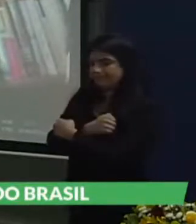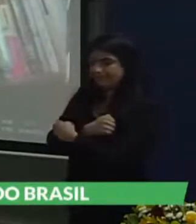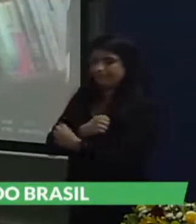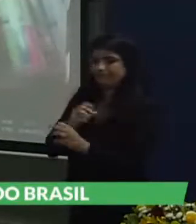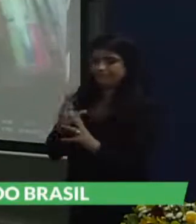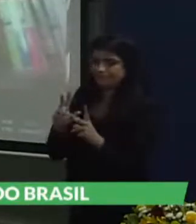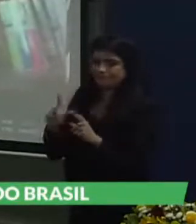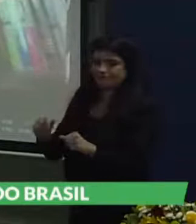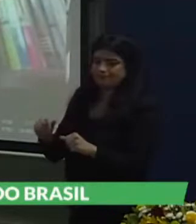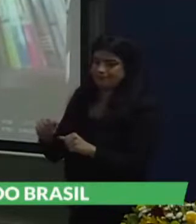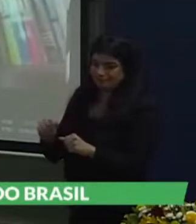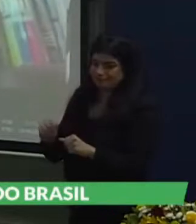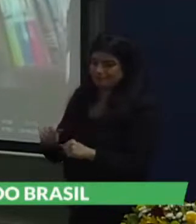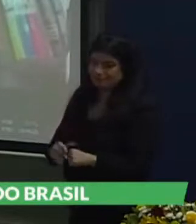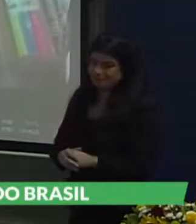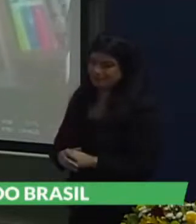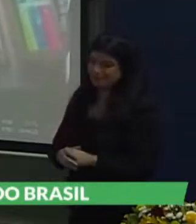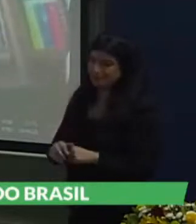e todas,